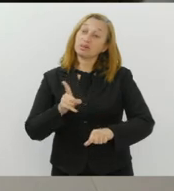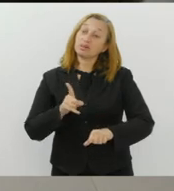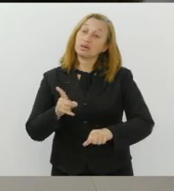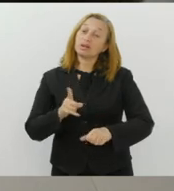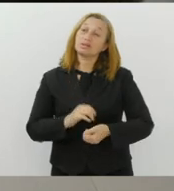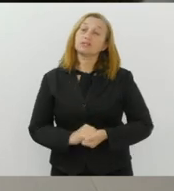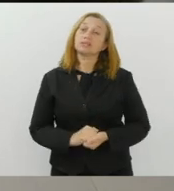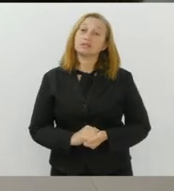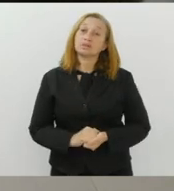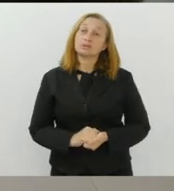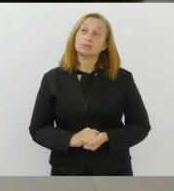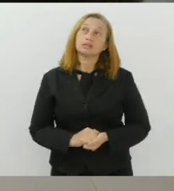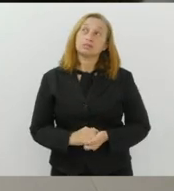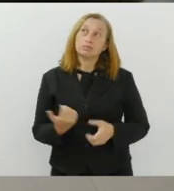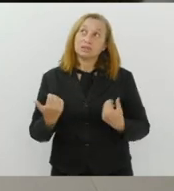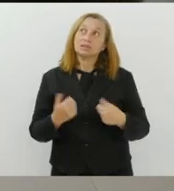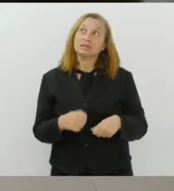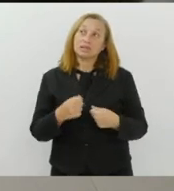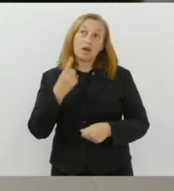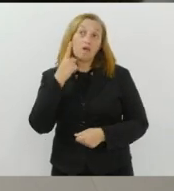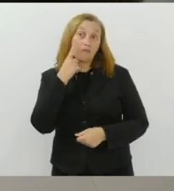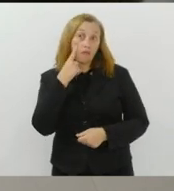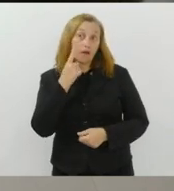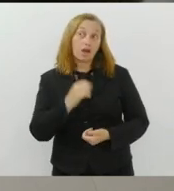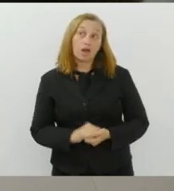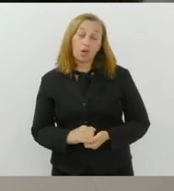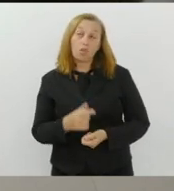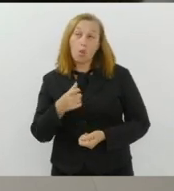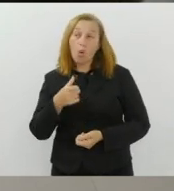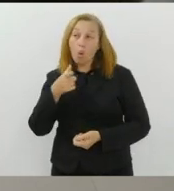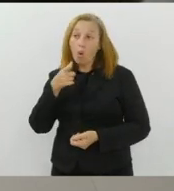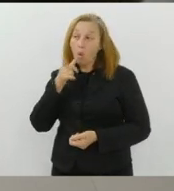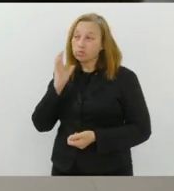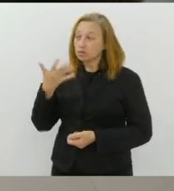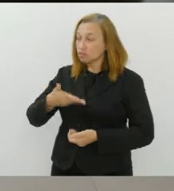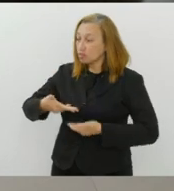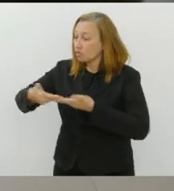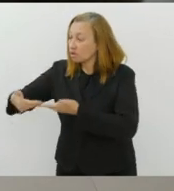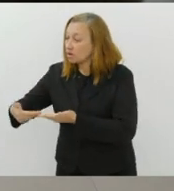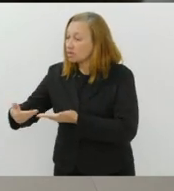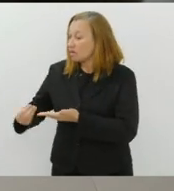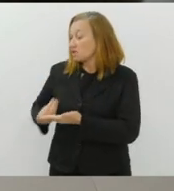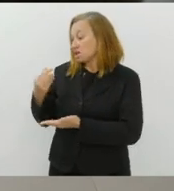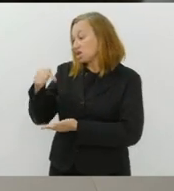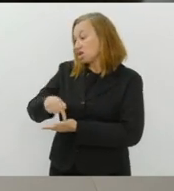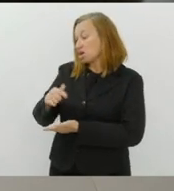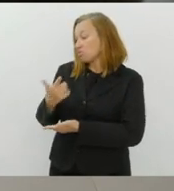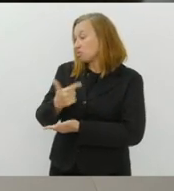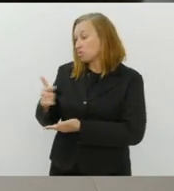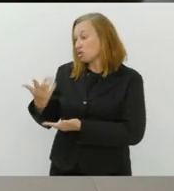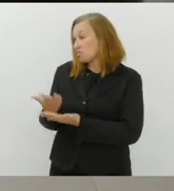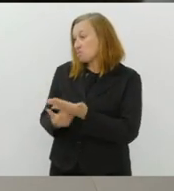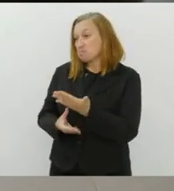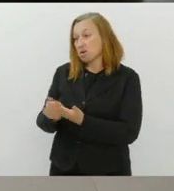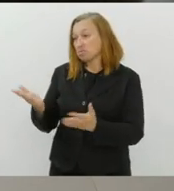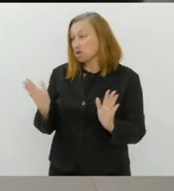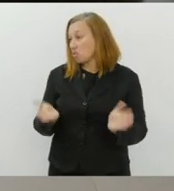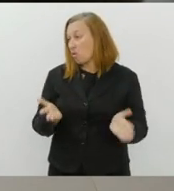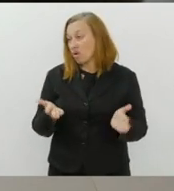né, a gente precisaria ver. Eu fui chamado ontem para estar aqui, né, então não tenho ela em mãos aqui